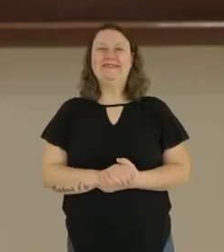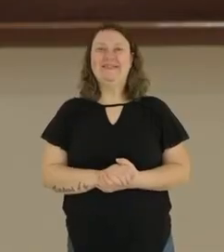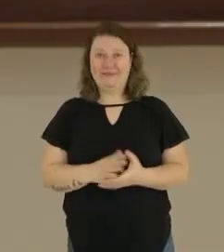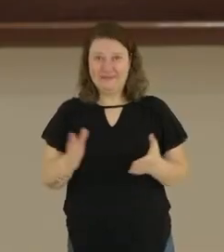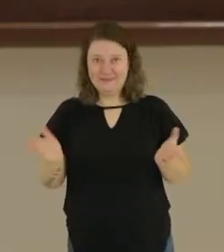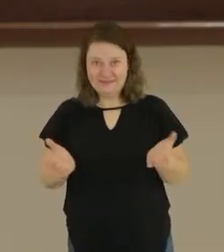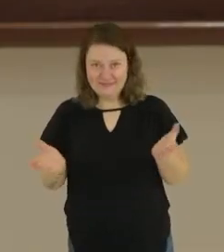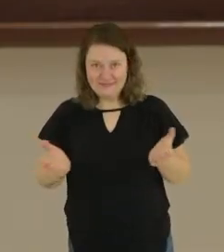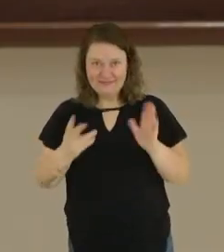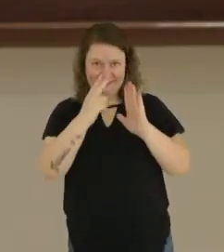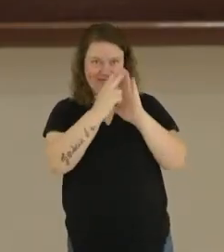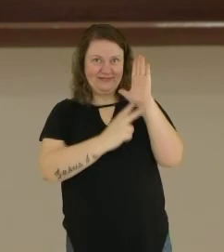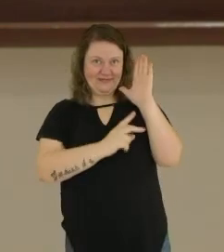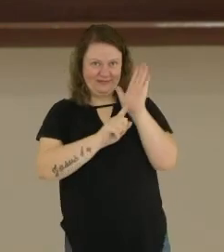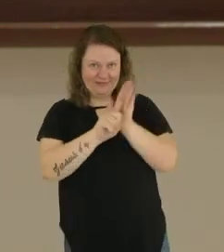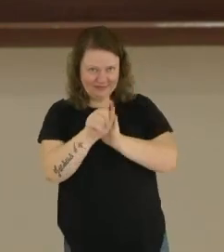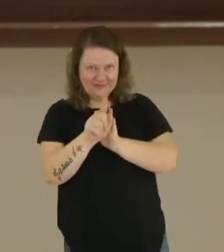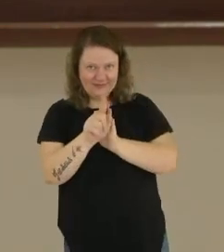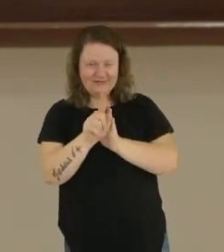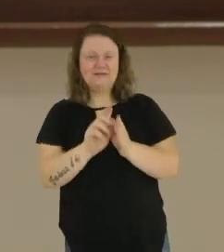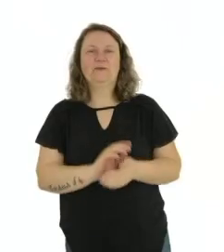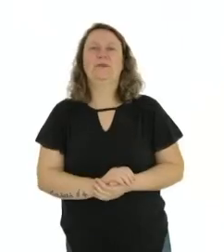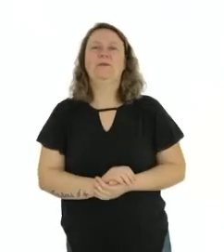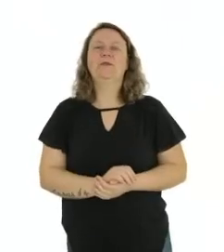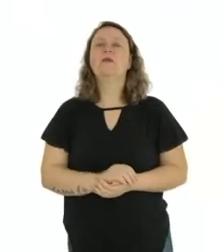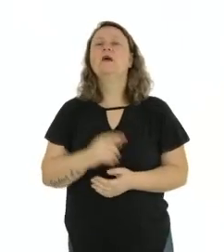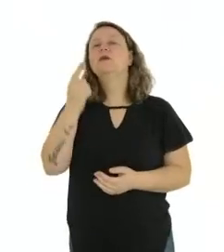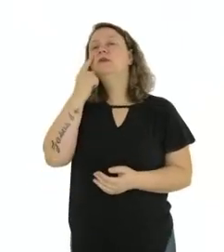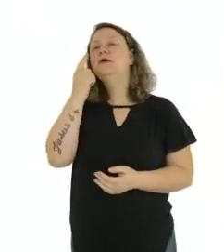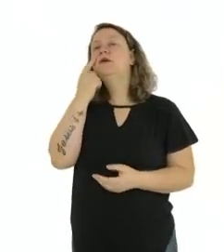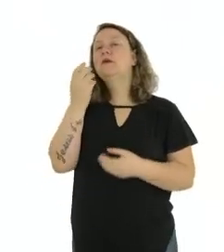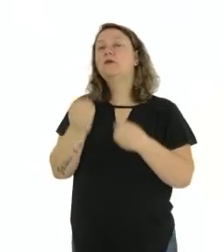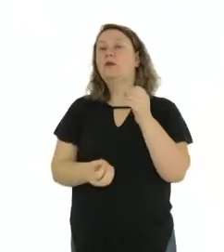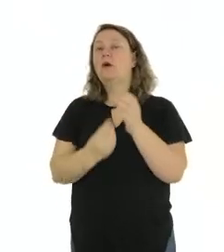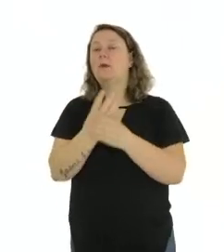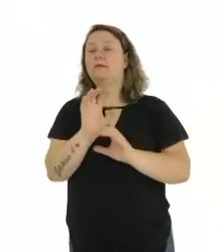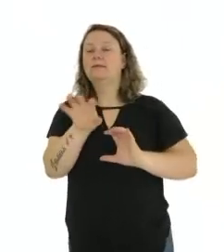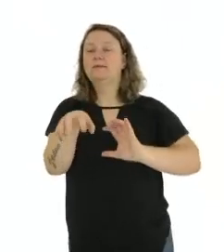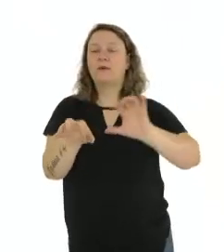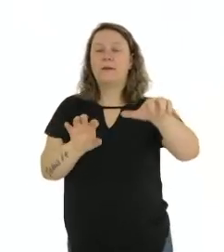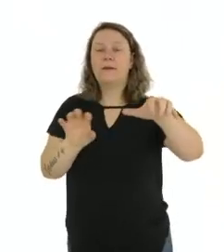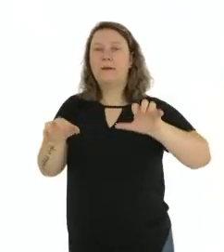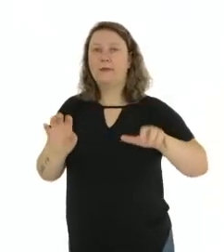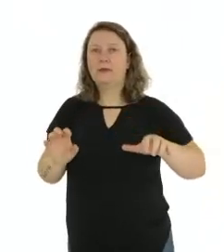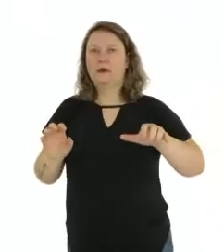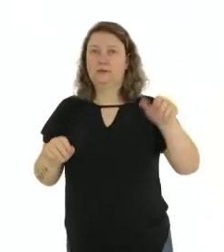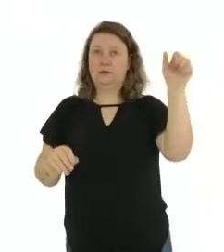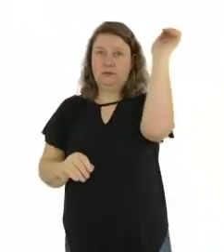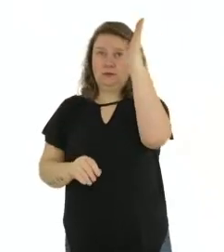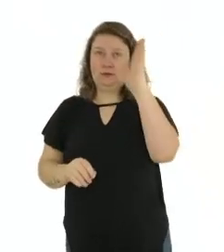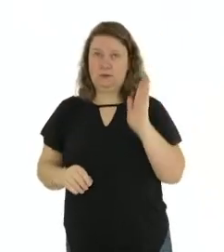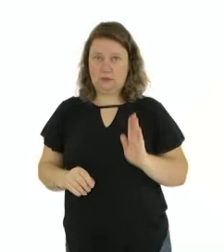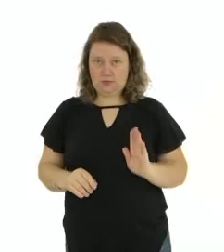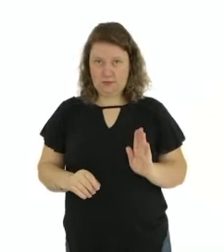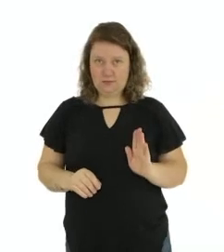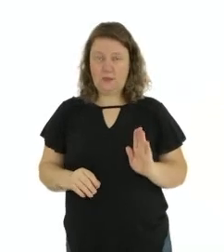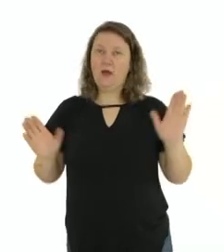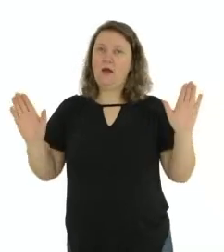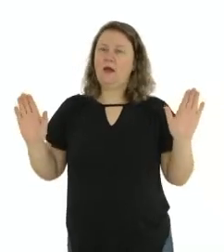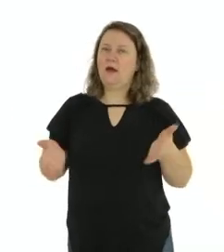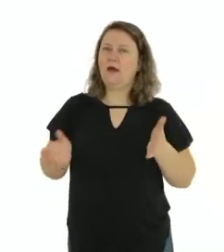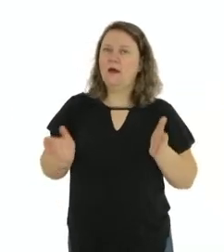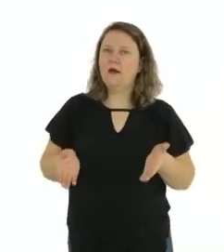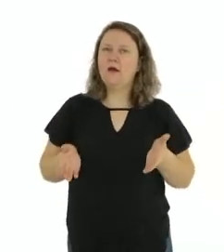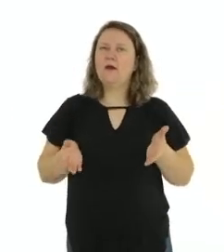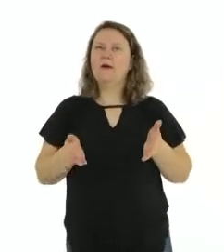Vamos ler essa questão? Então, olha só. Vimos a formação das colônias pelo Brasil no Segundo Reinado. Agora,